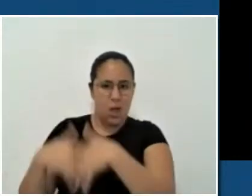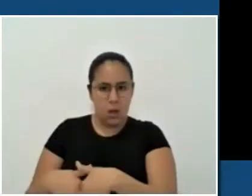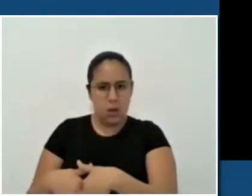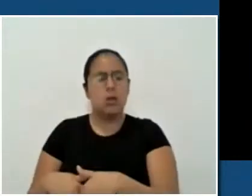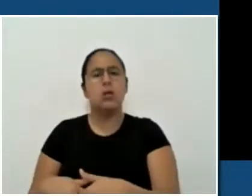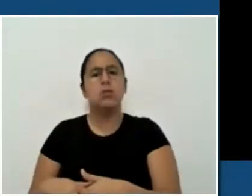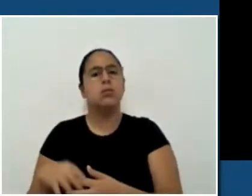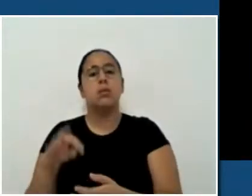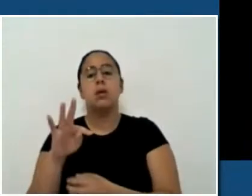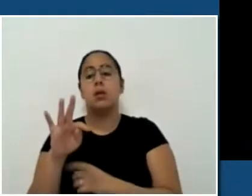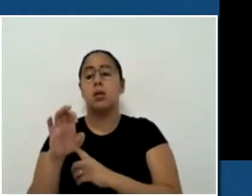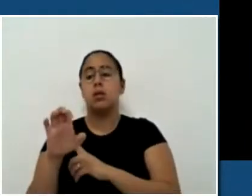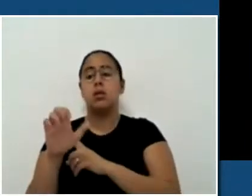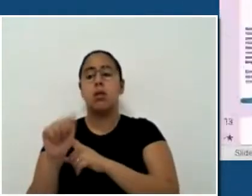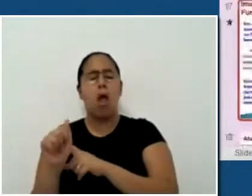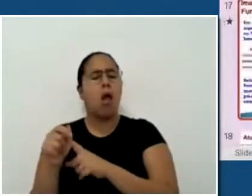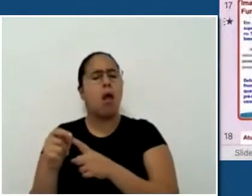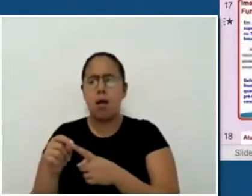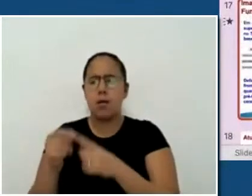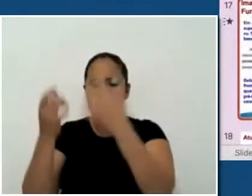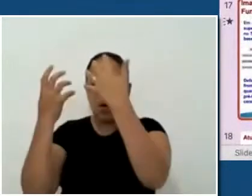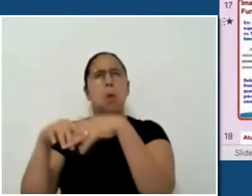TEA,